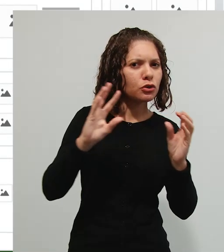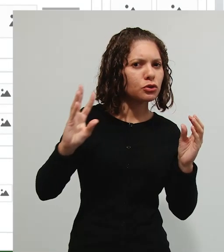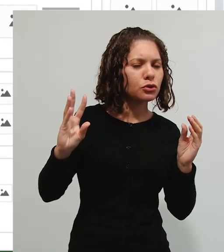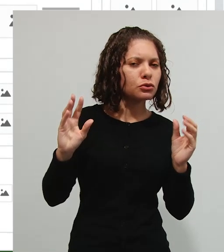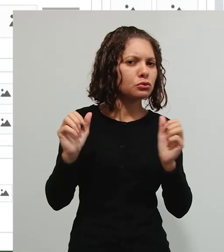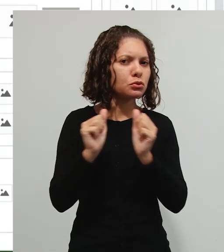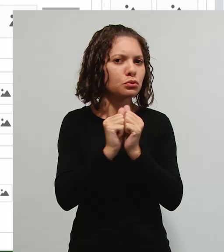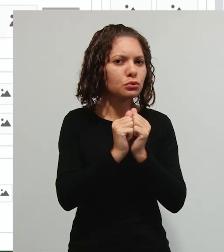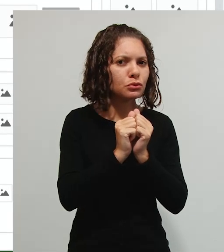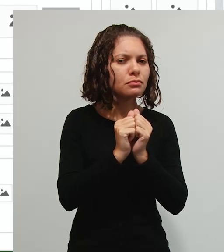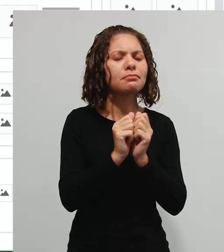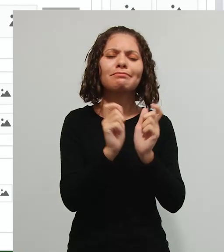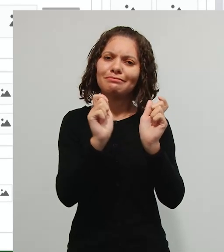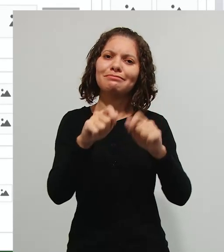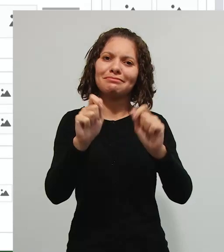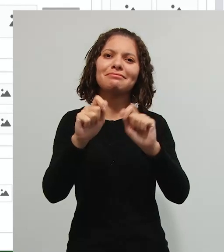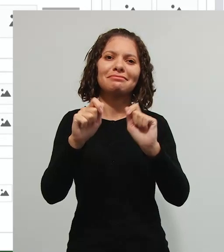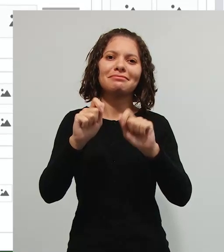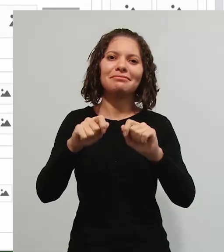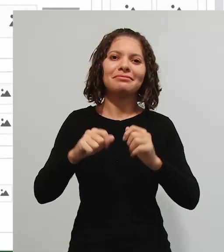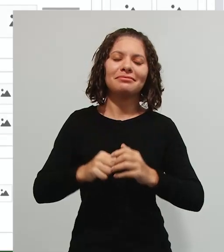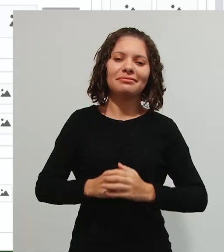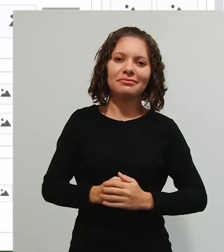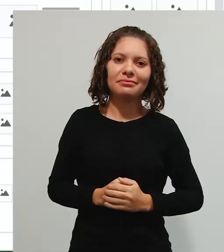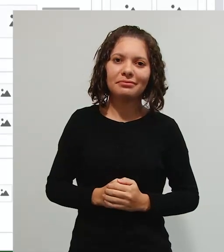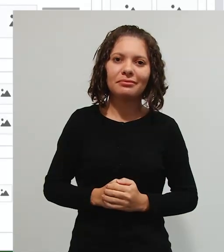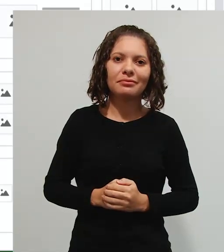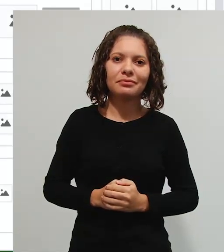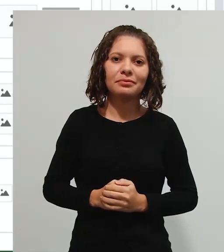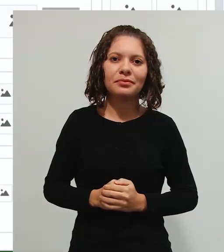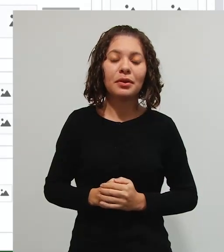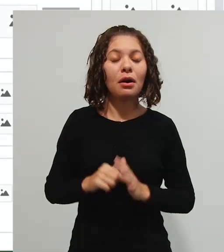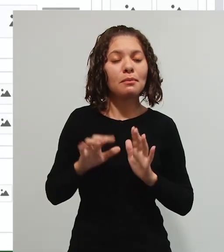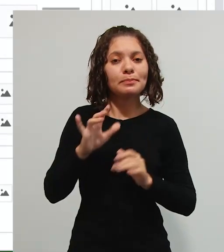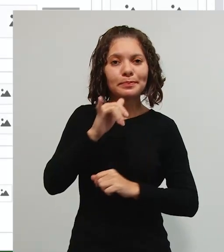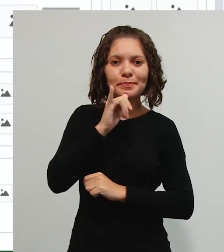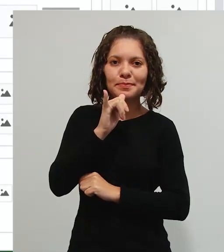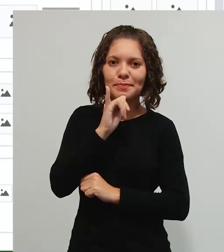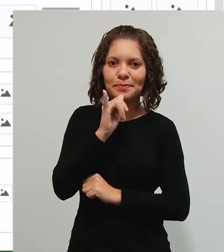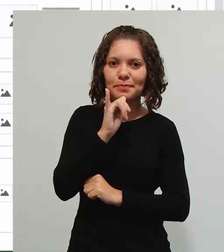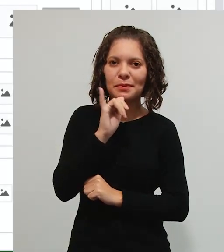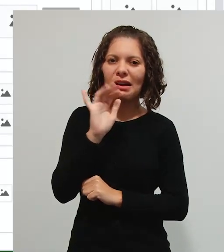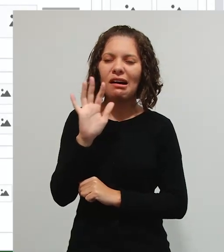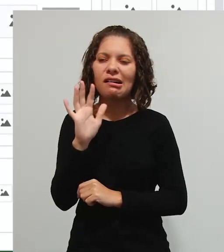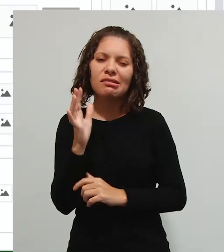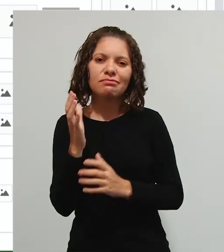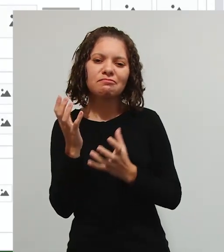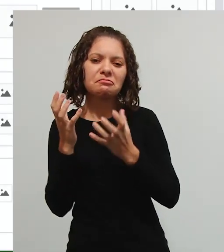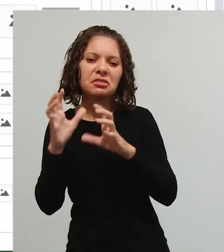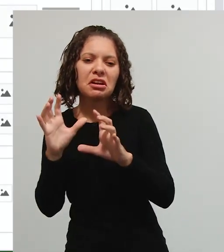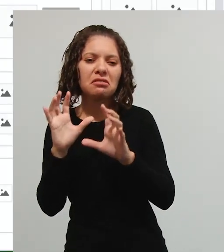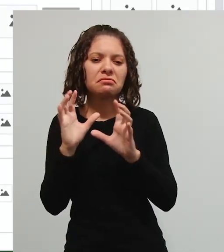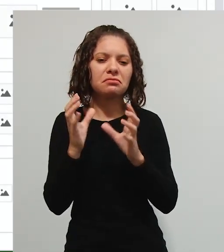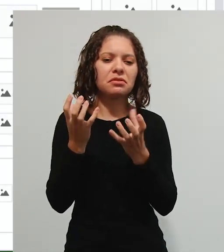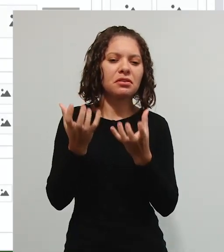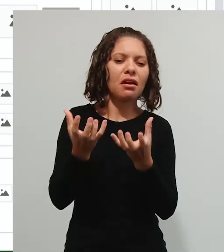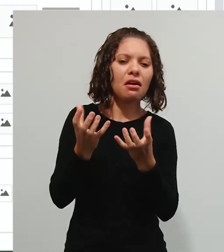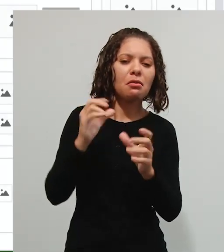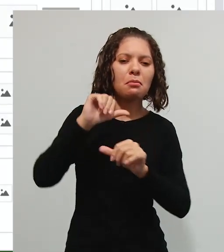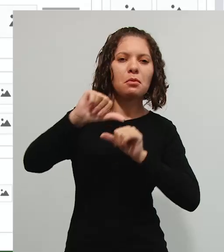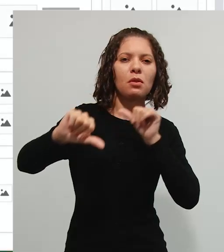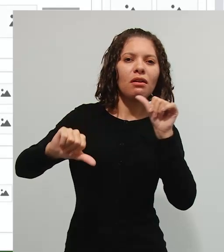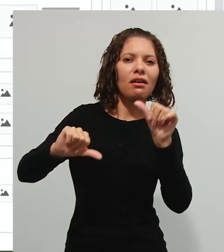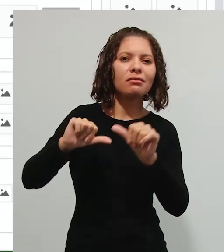acrescenta, quero copiar o texto daqui, então olha, não quero esse, professor, eu vou optar por deixar